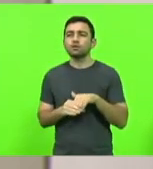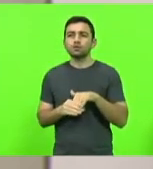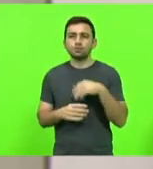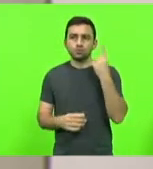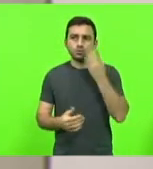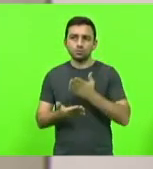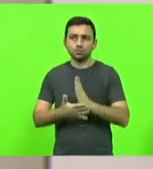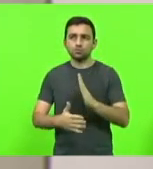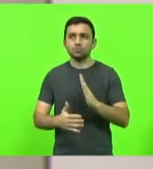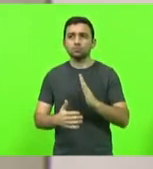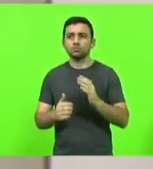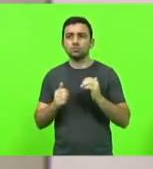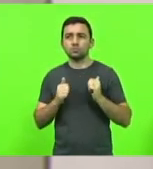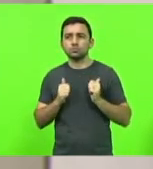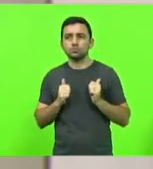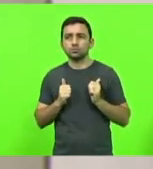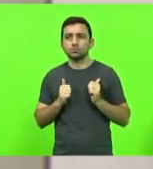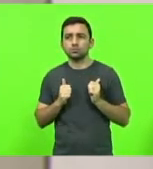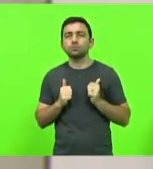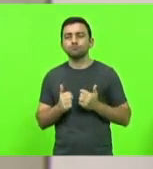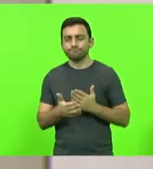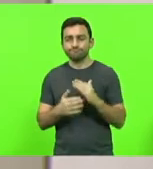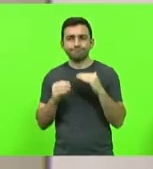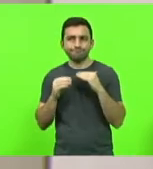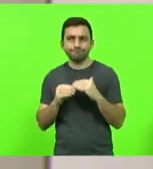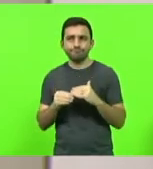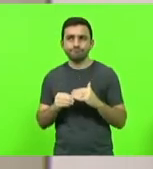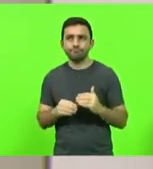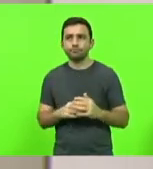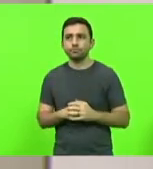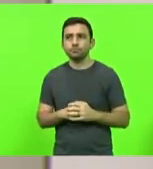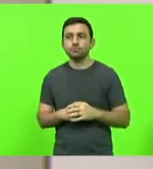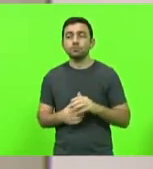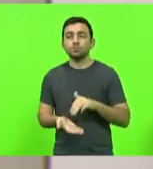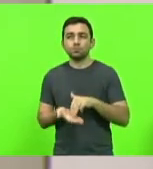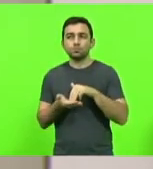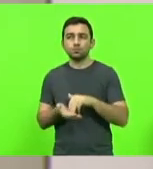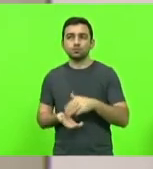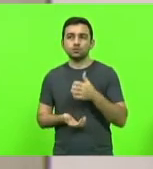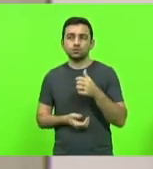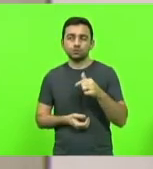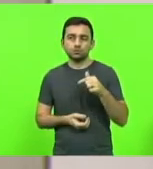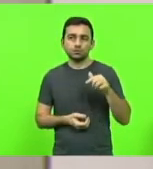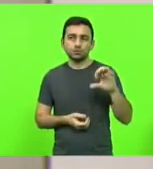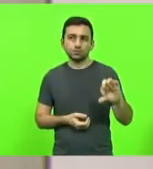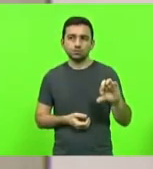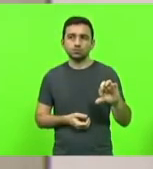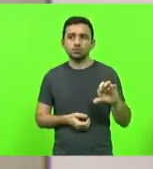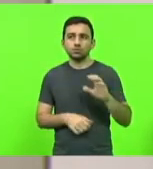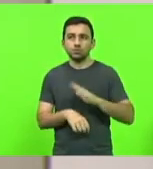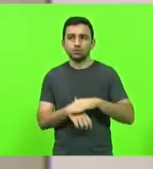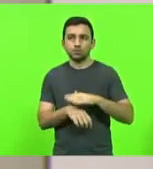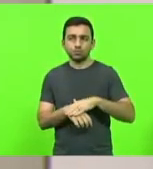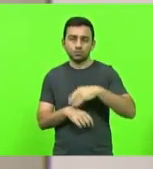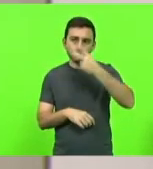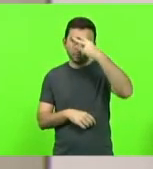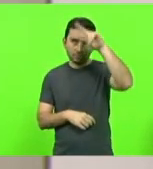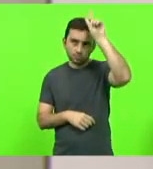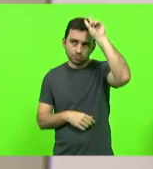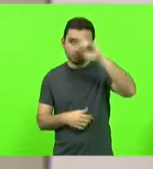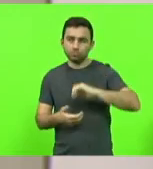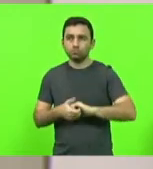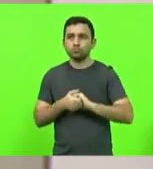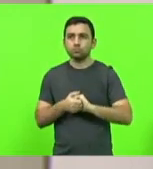aprovam permaneçam como se encontram. Aprovado por unanimidade. Moção 779, autor deputado Dr. Vicente Caro Preso,